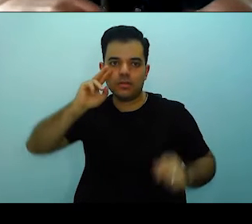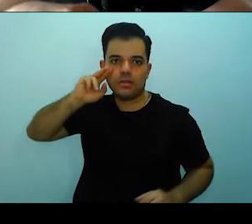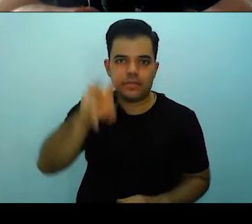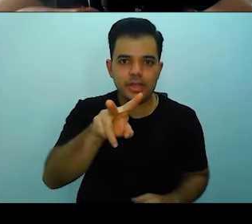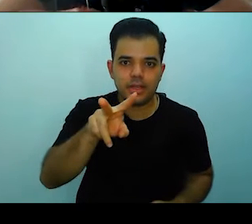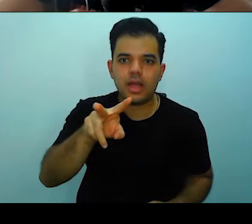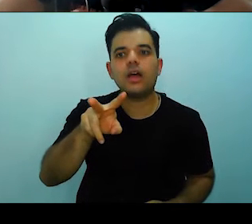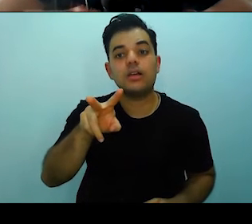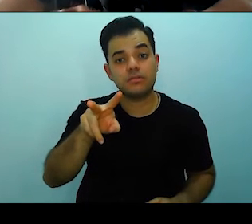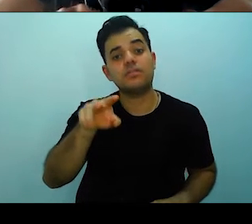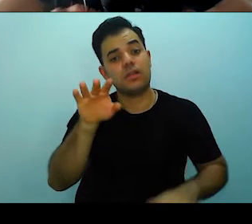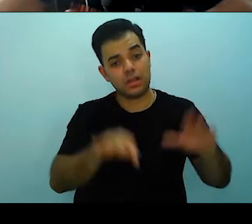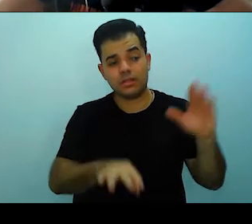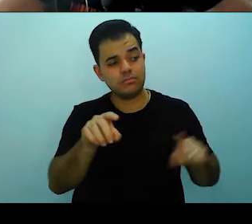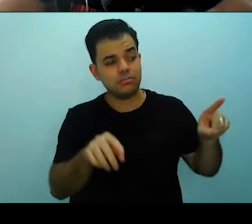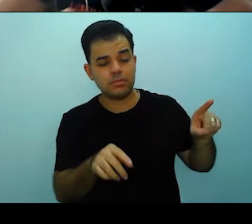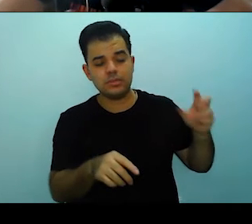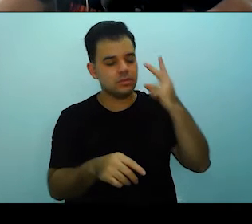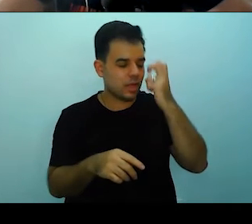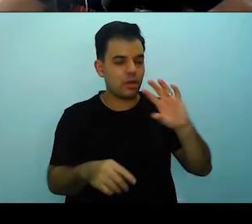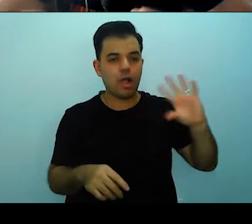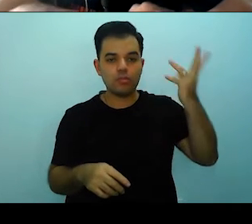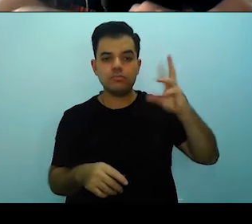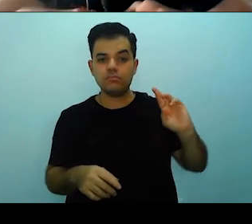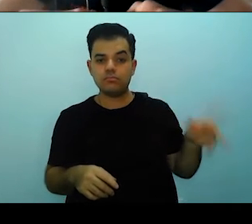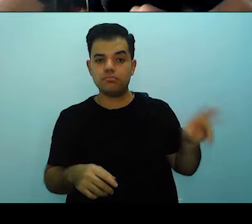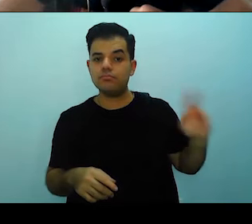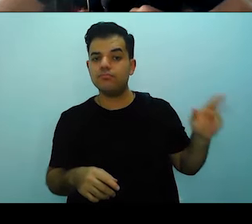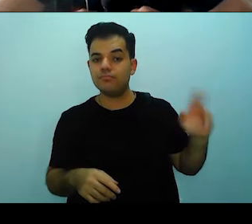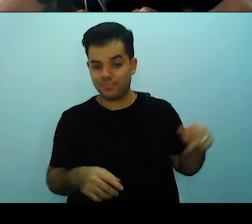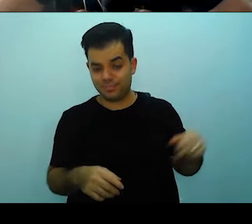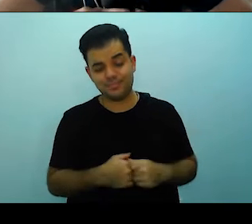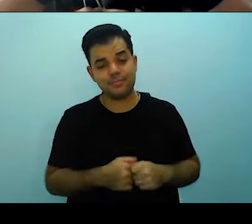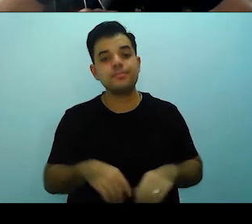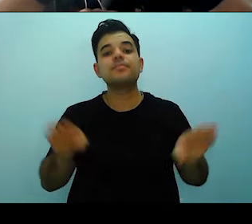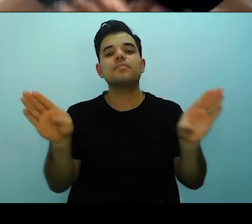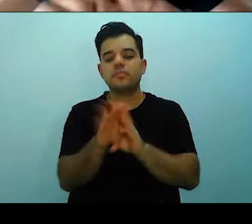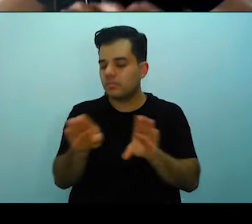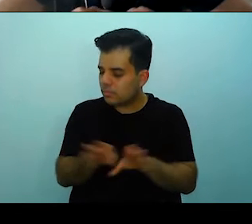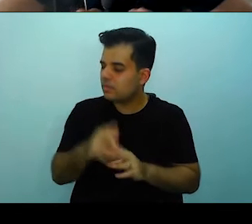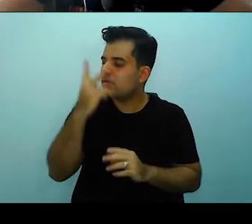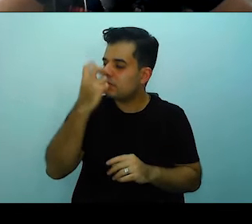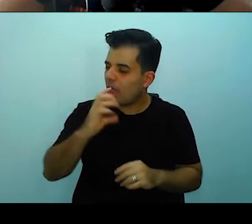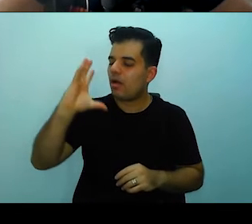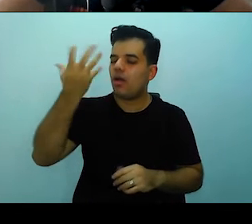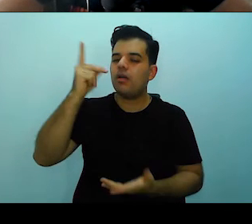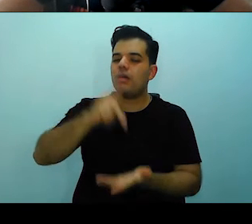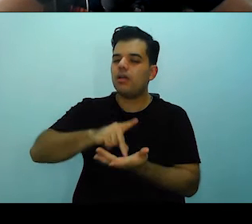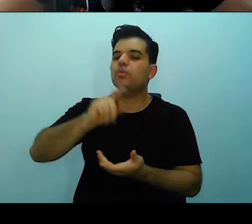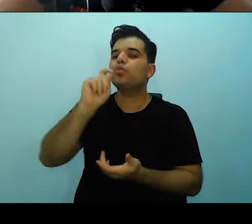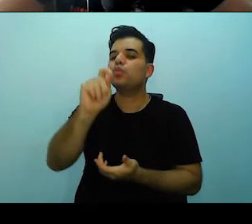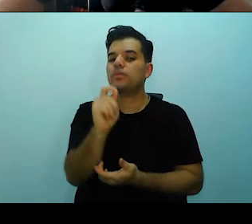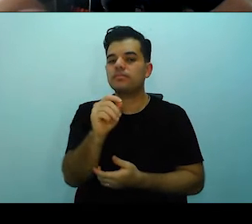Pode ser que isso não aconteça com a gente, e no nosso caso existe um fator que as pessoas não abordam muito, que é uma pessoa